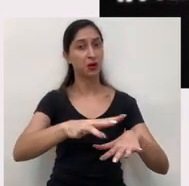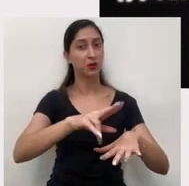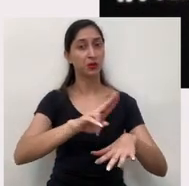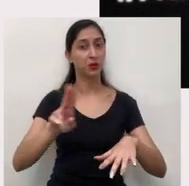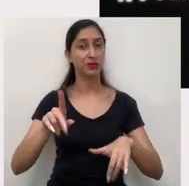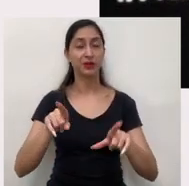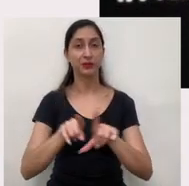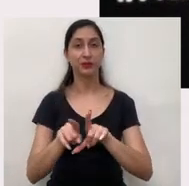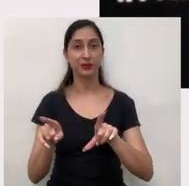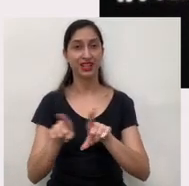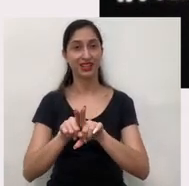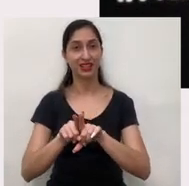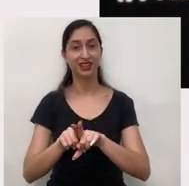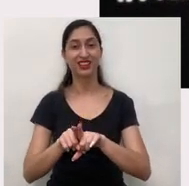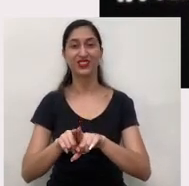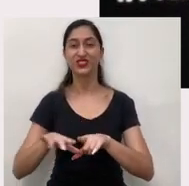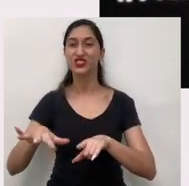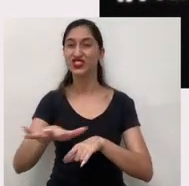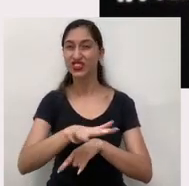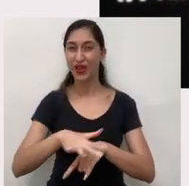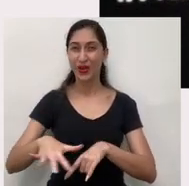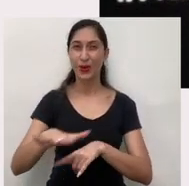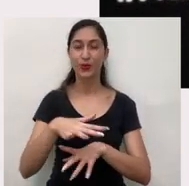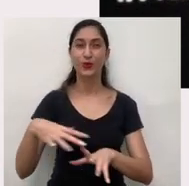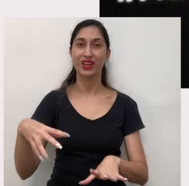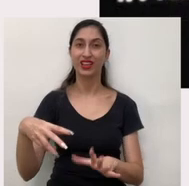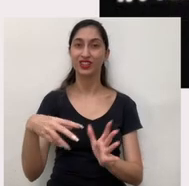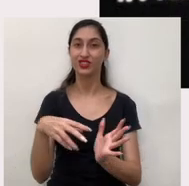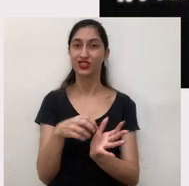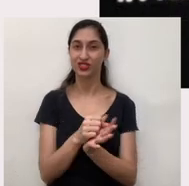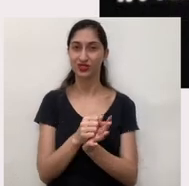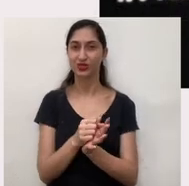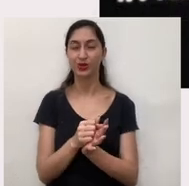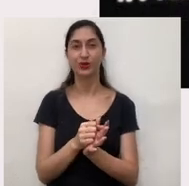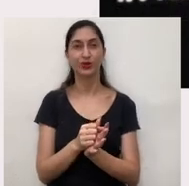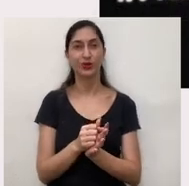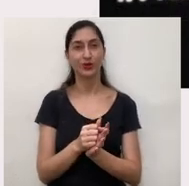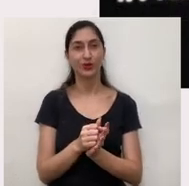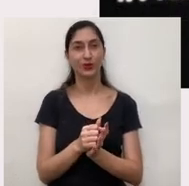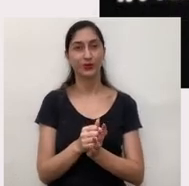A cartografia do chão, um inventário de